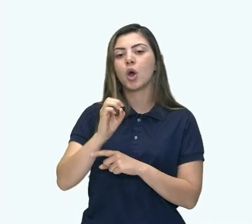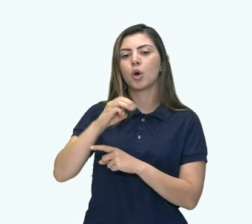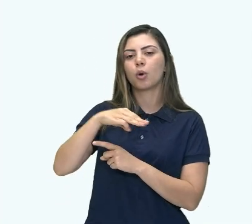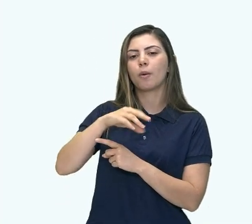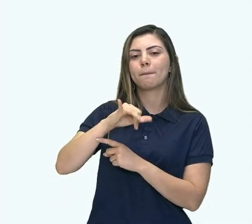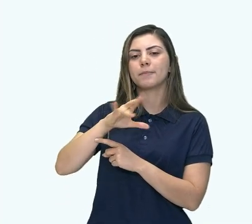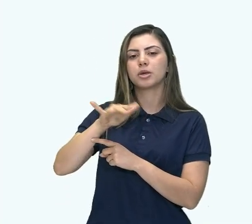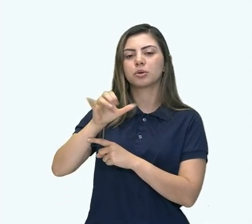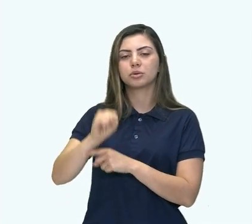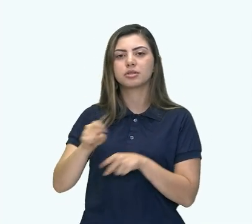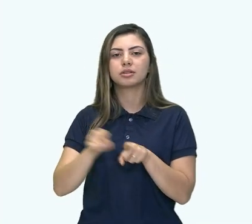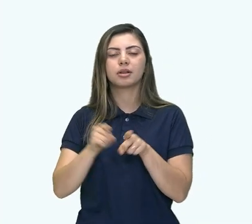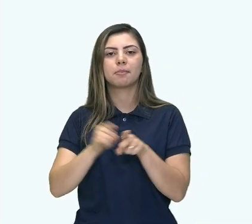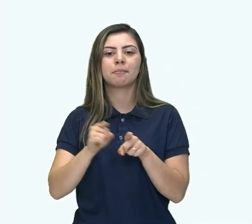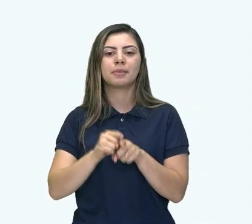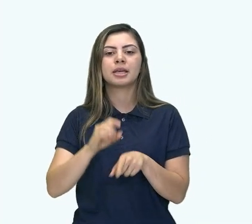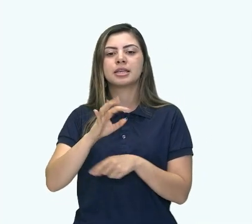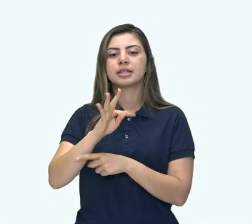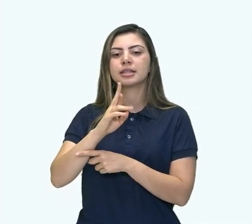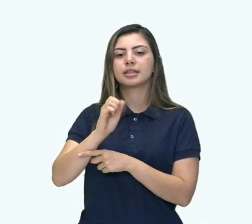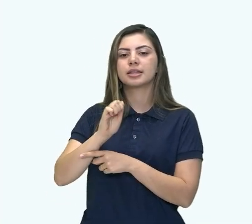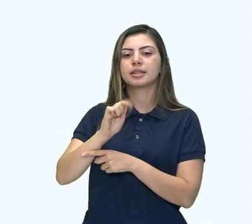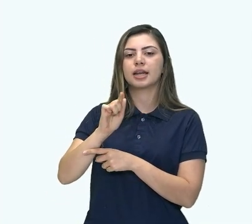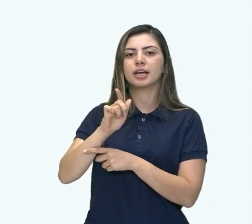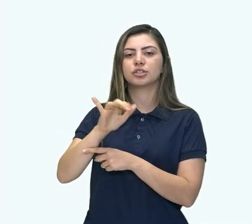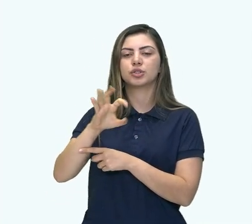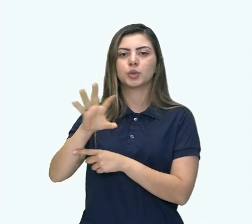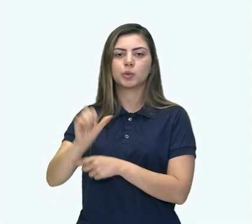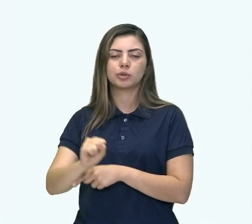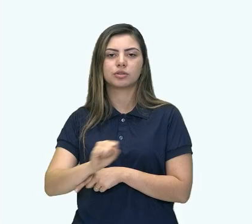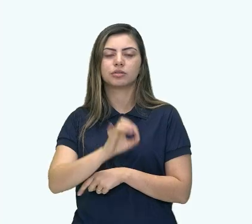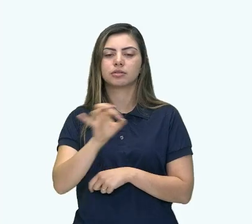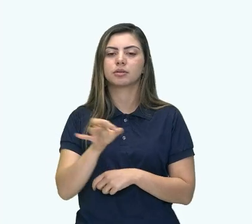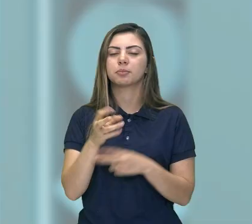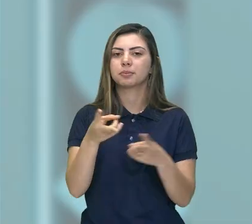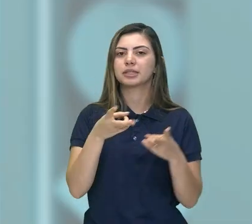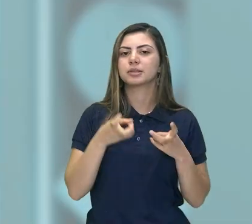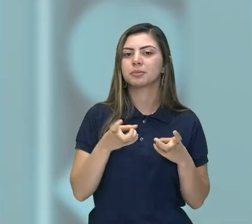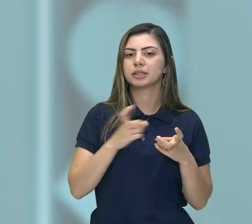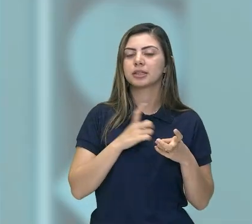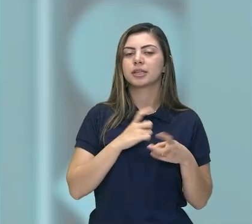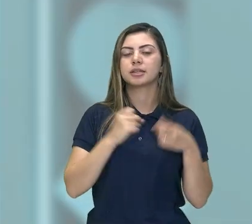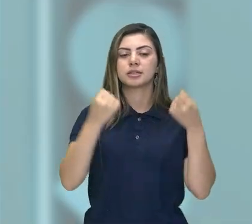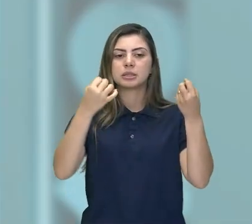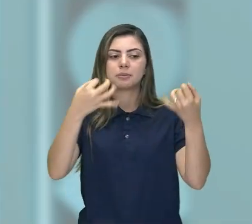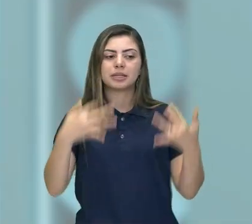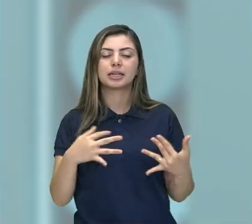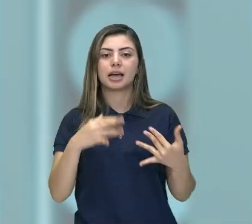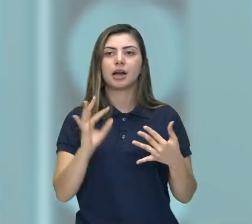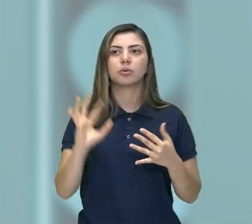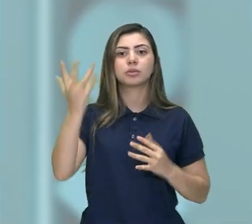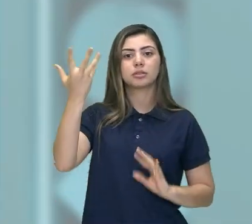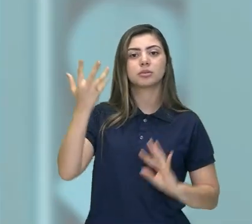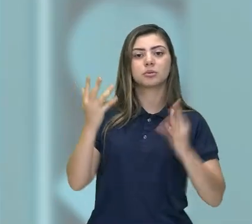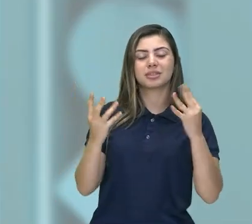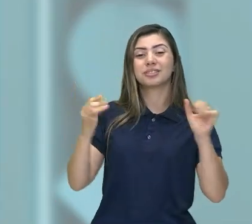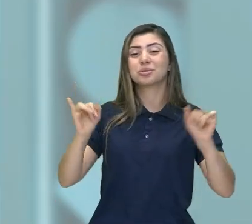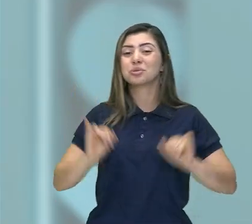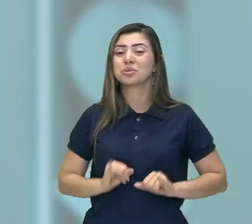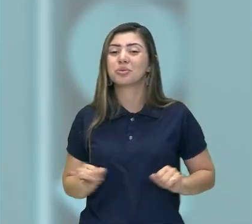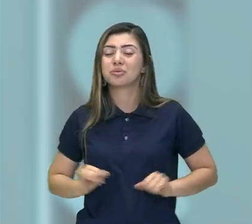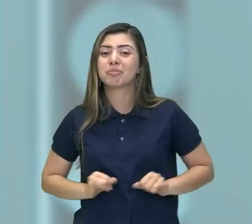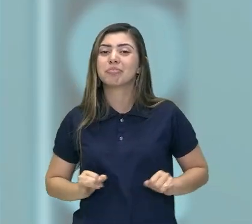havia falado, esses aspectos aí se voltam justamente, eu vou tratar a realidade, o sofrimento,